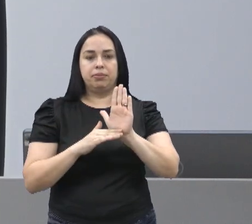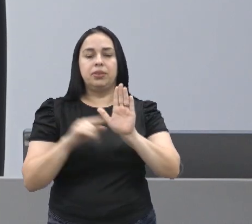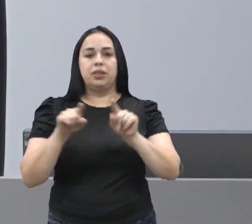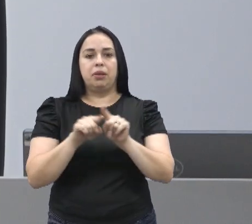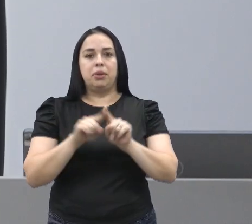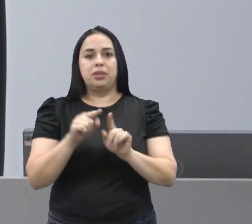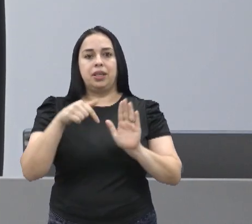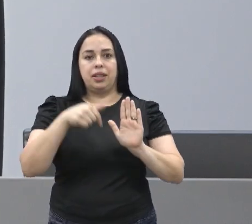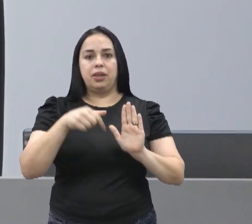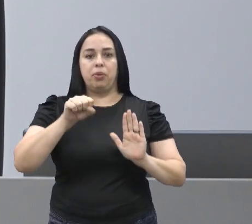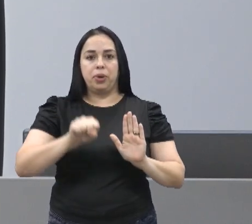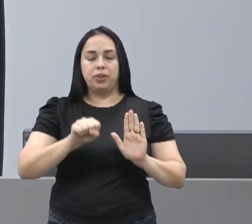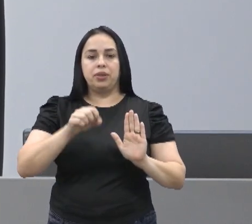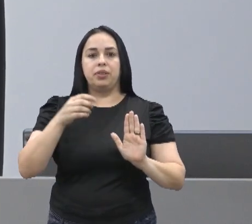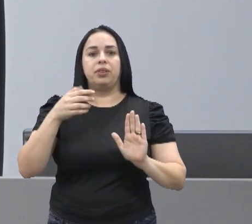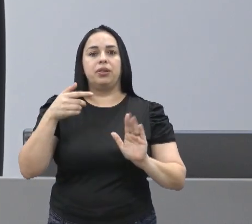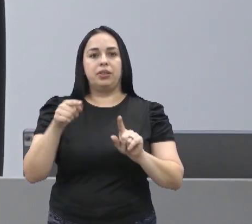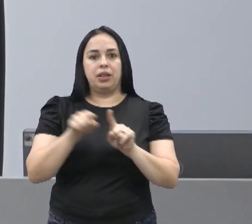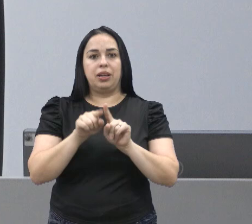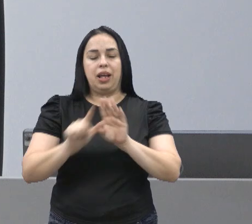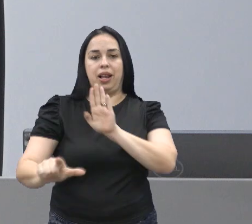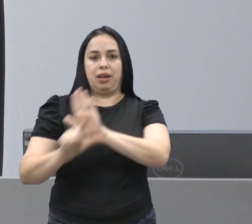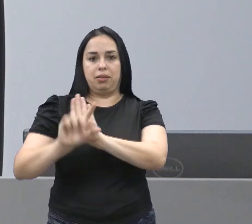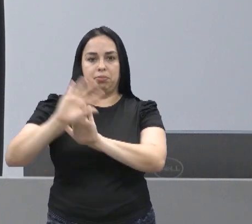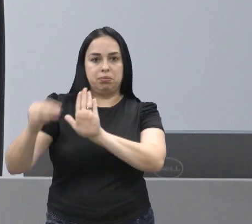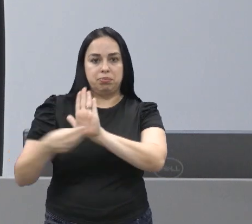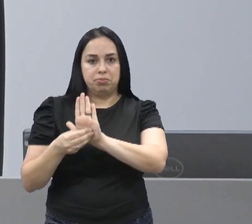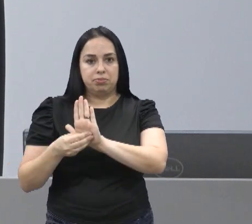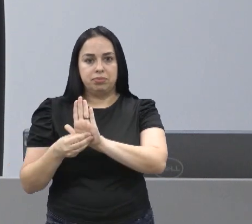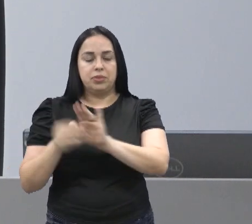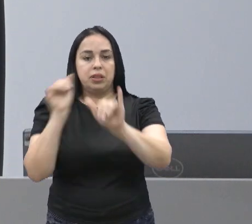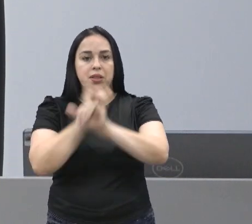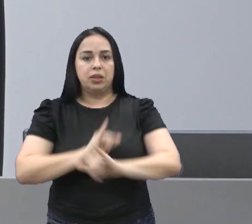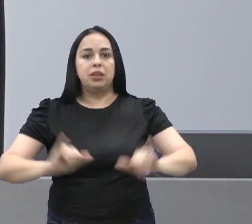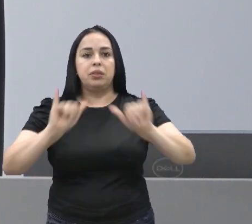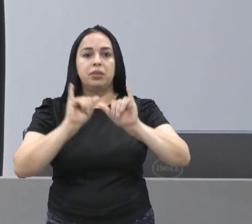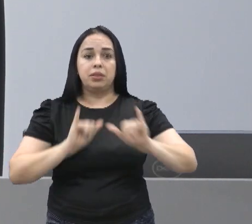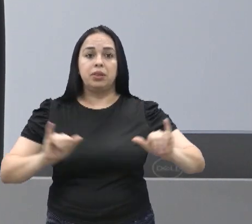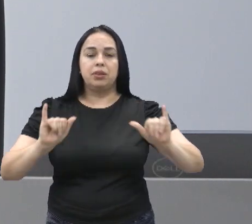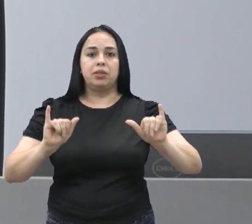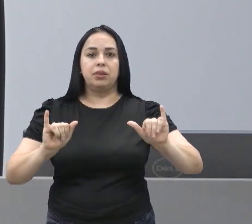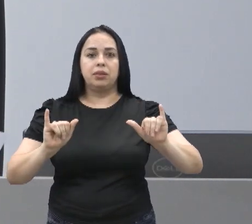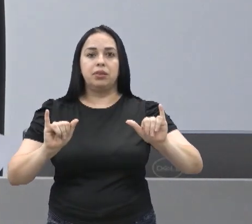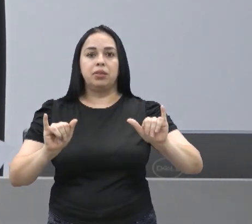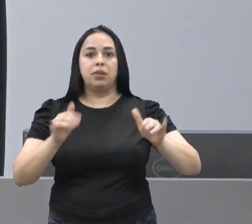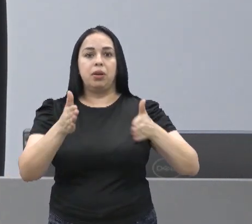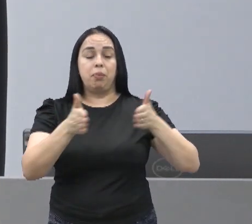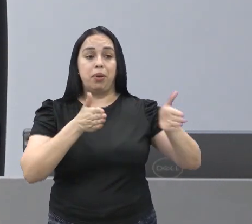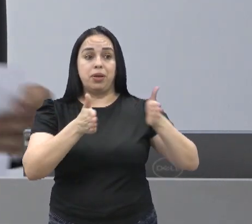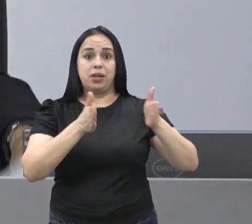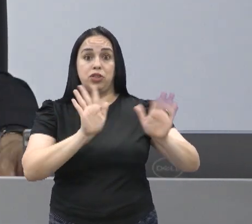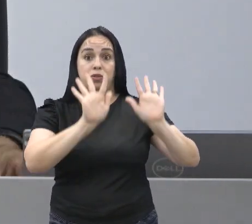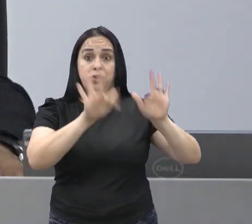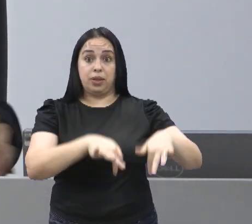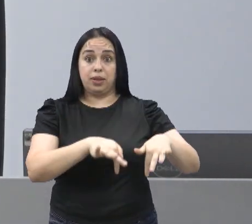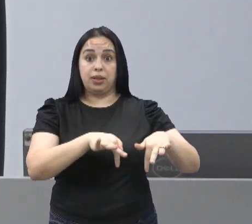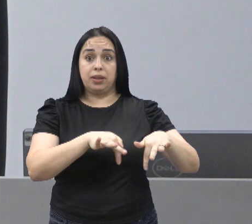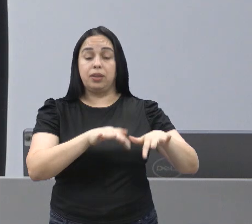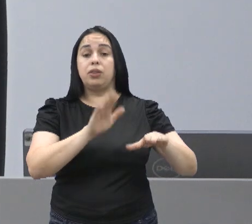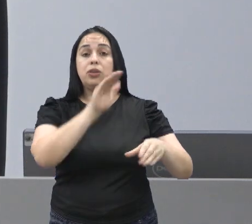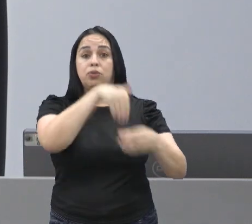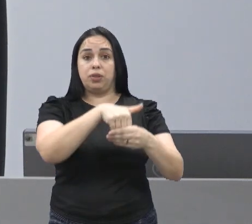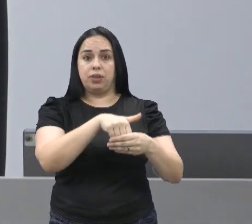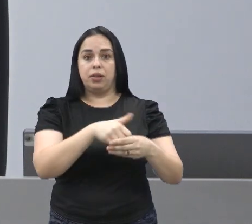78, parágrafo 4º da Lei Orgânica do Município. Declaro, portanto, encerrado o processo de votação. Com a